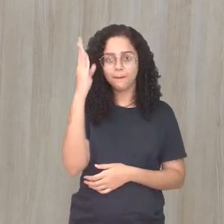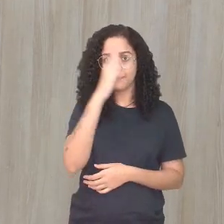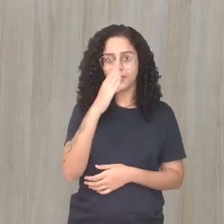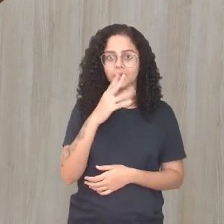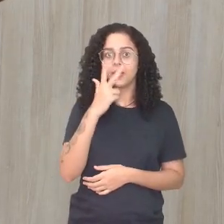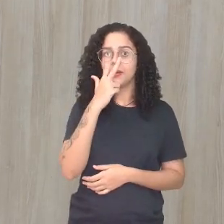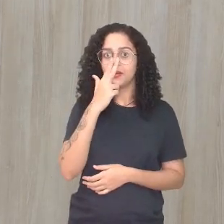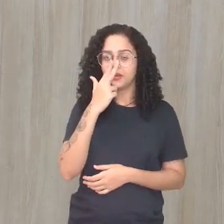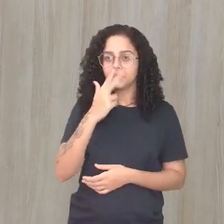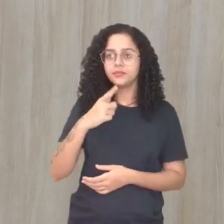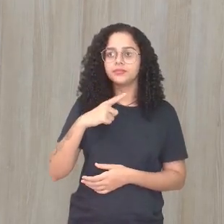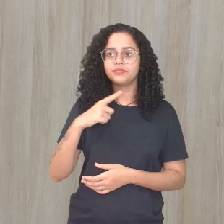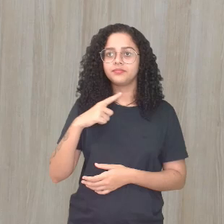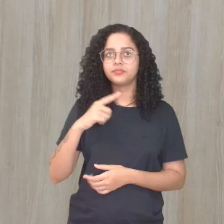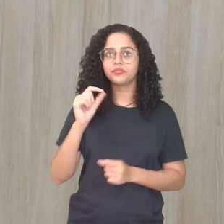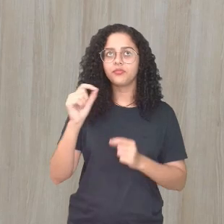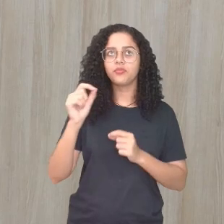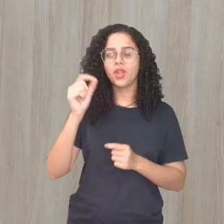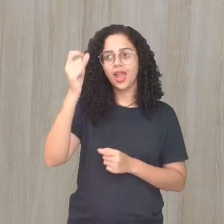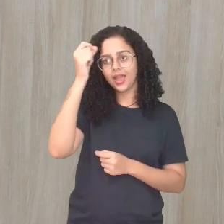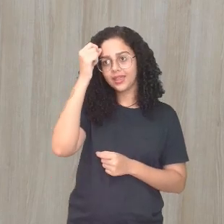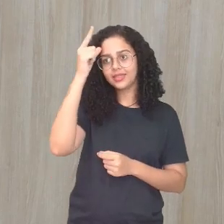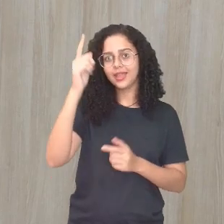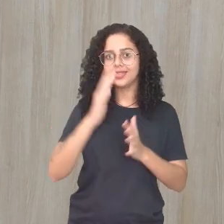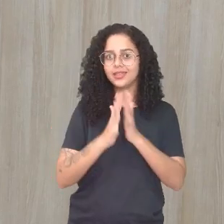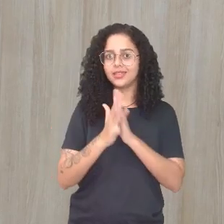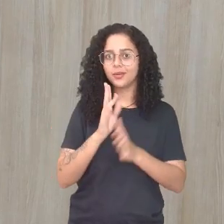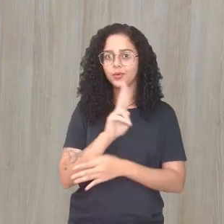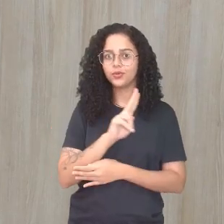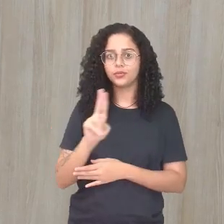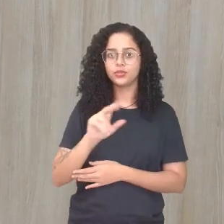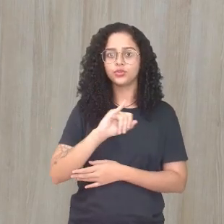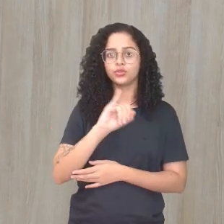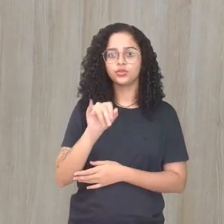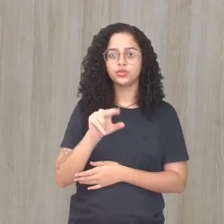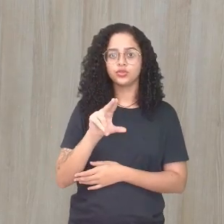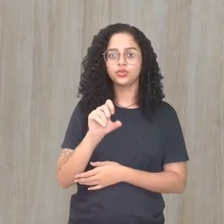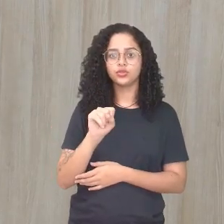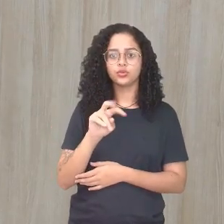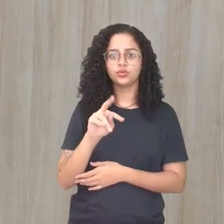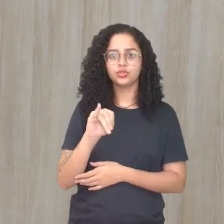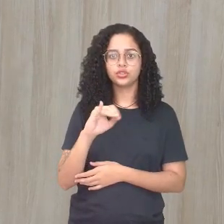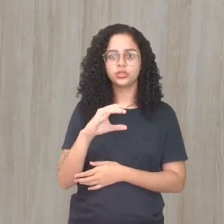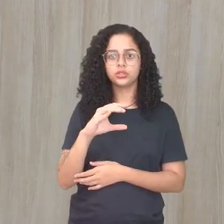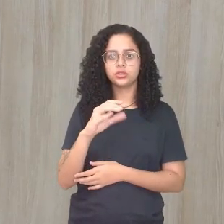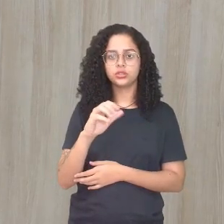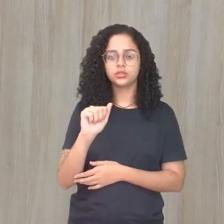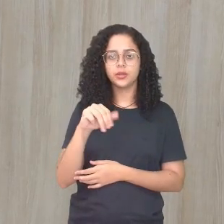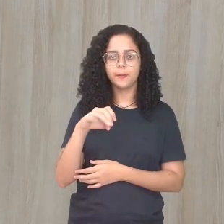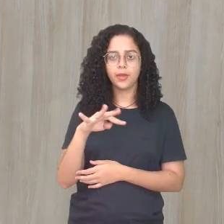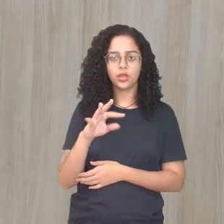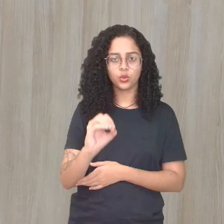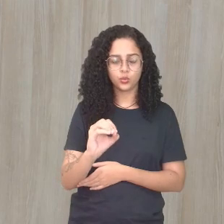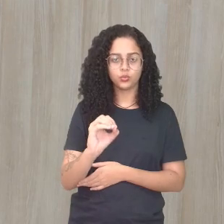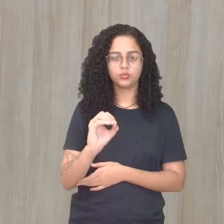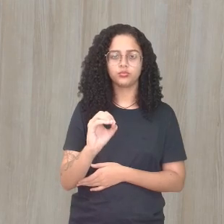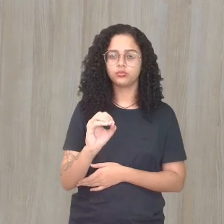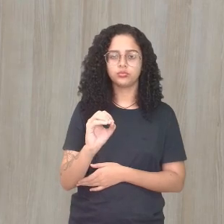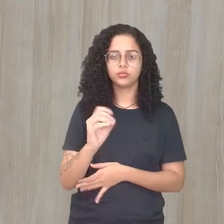impera muito aquela dinâmica, né, do que a gente chama de justiçamento, não é nem a justiça, é o justiçamento,